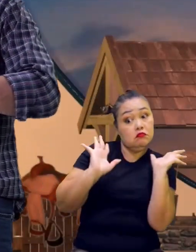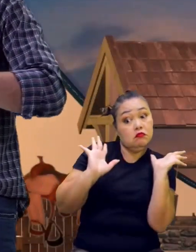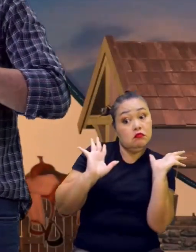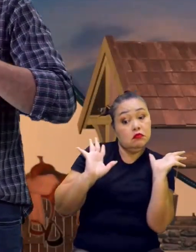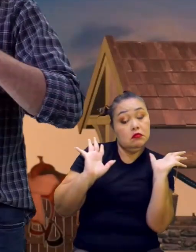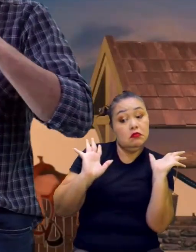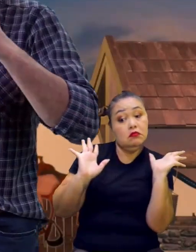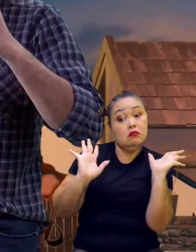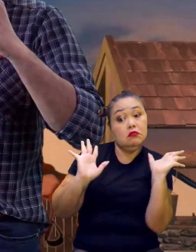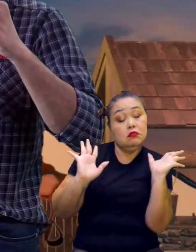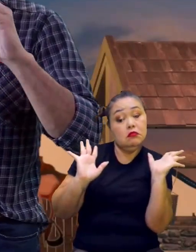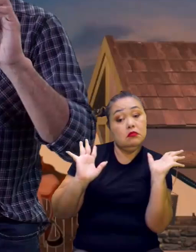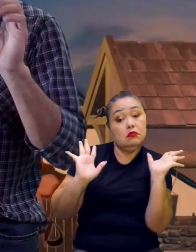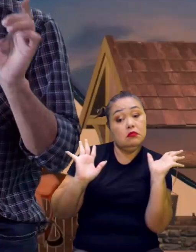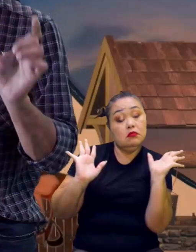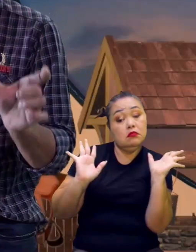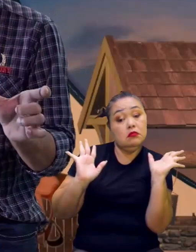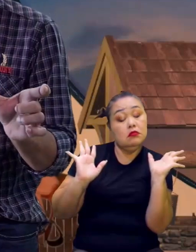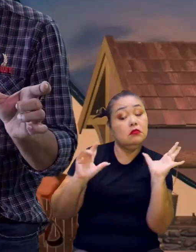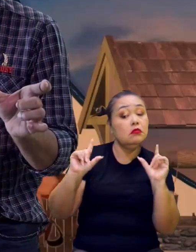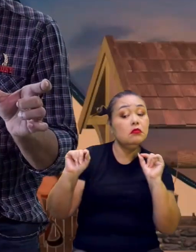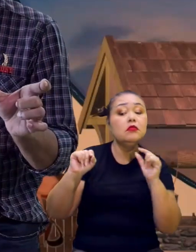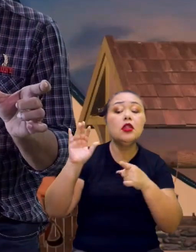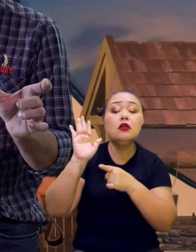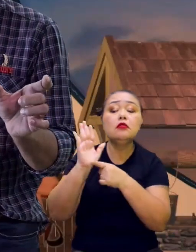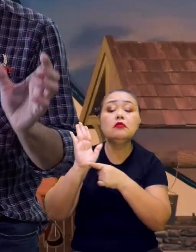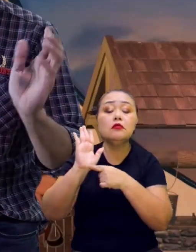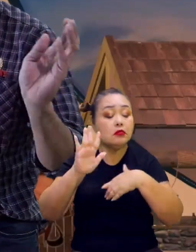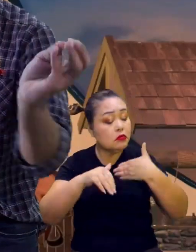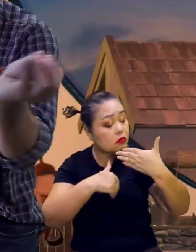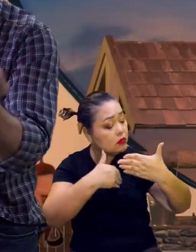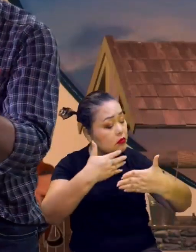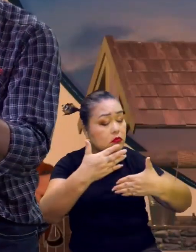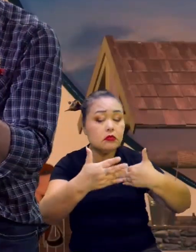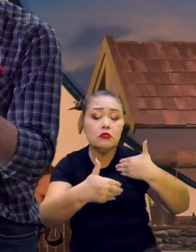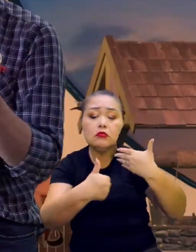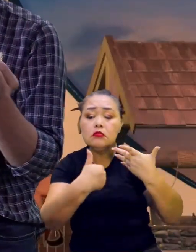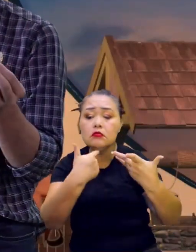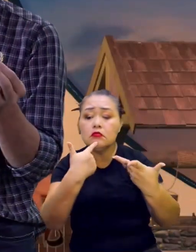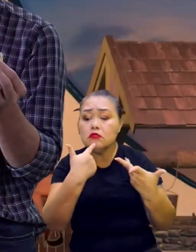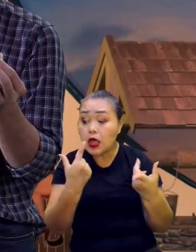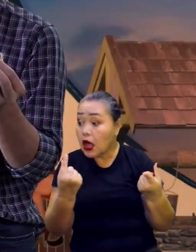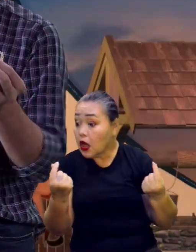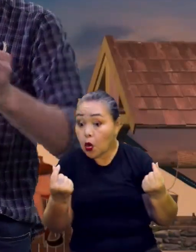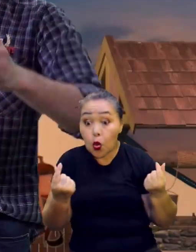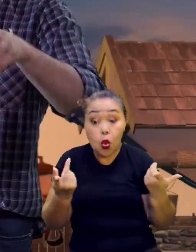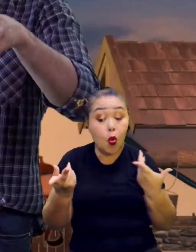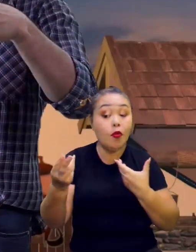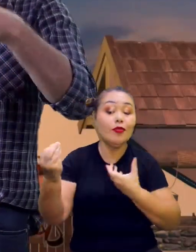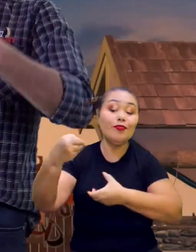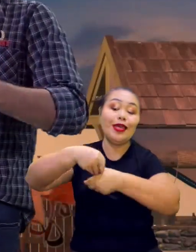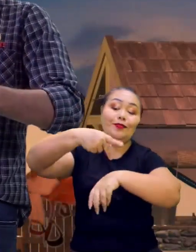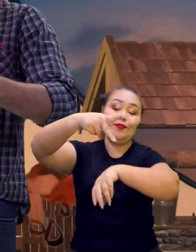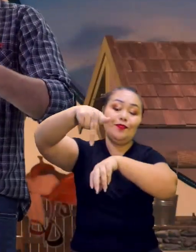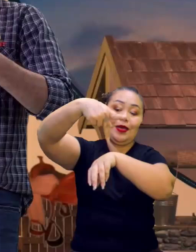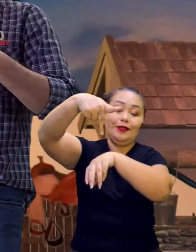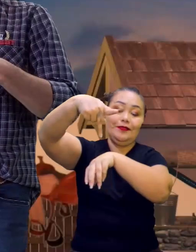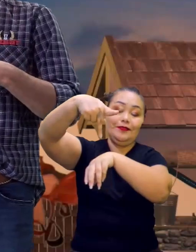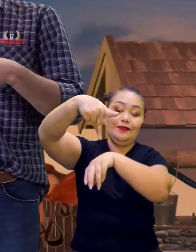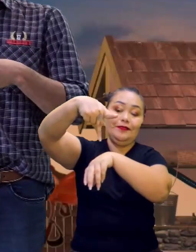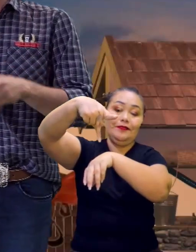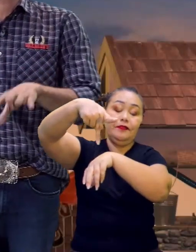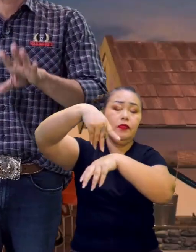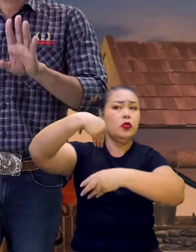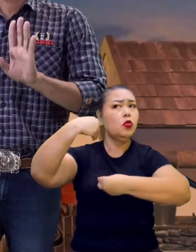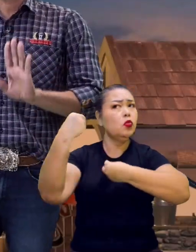né? Que auxiliam nesse processo econômico do nosso país. Então, como realizar